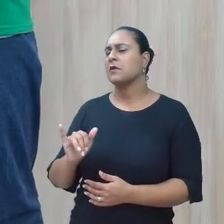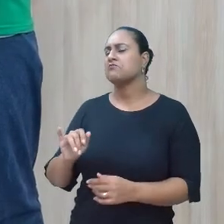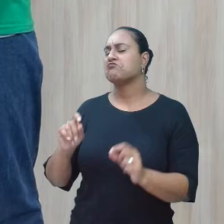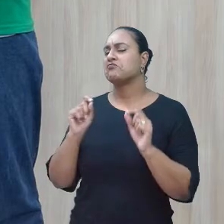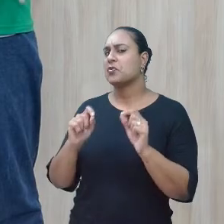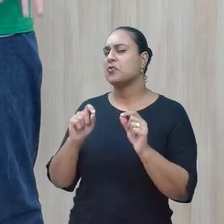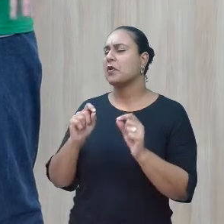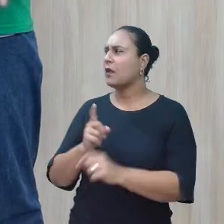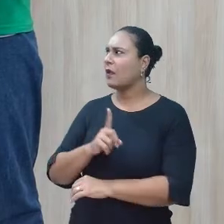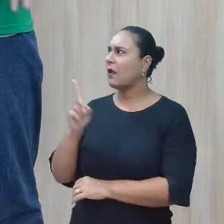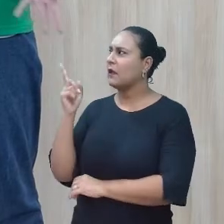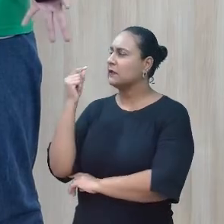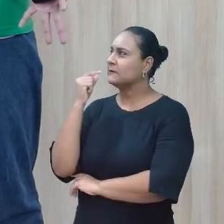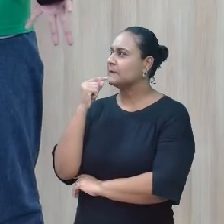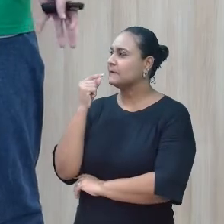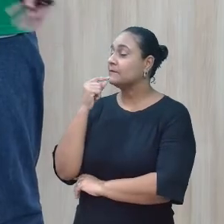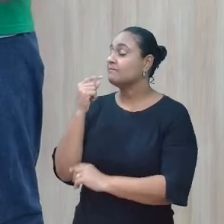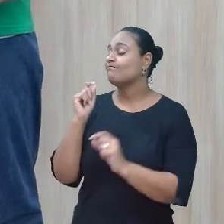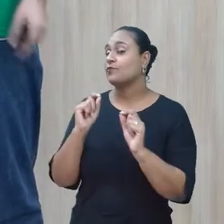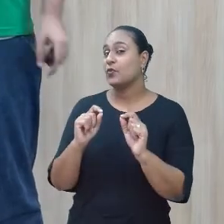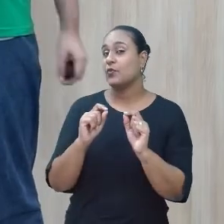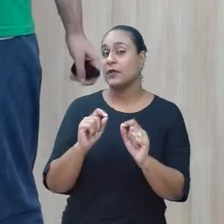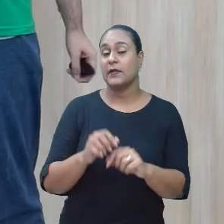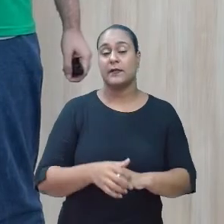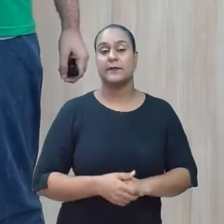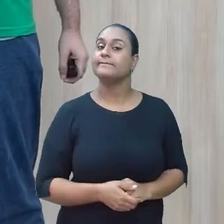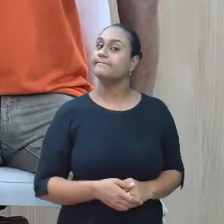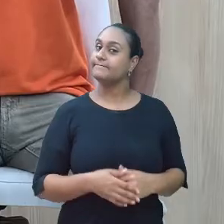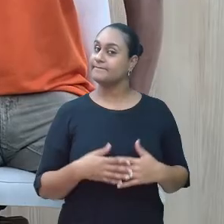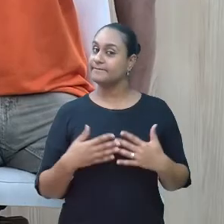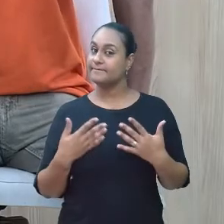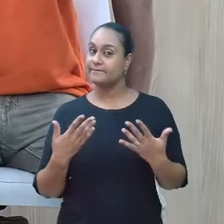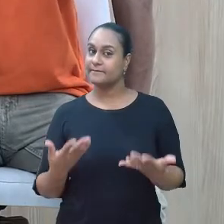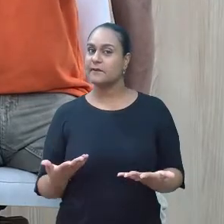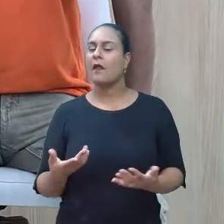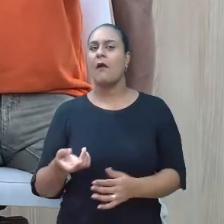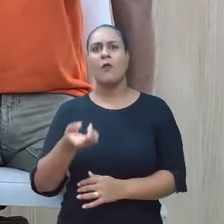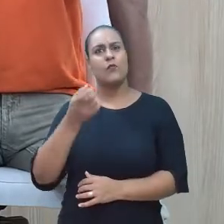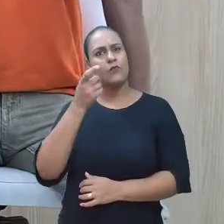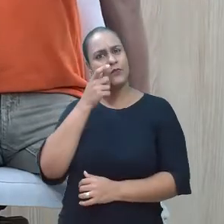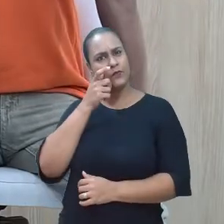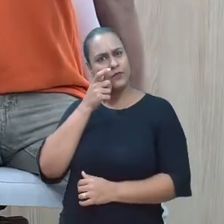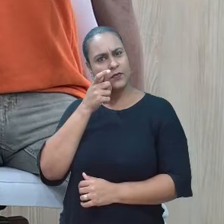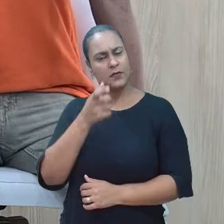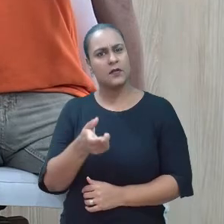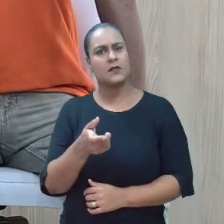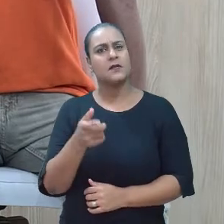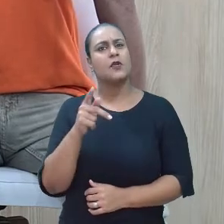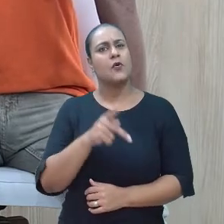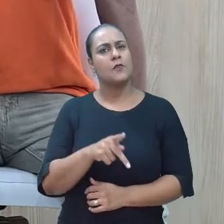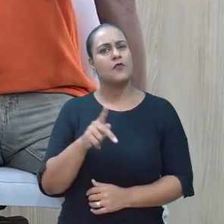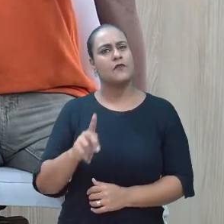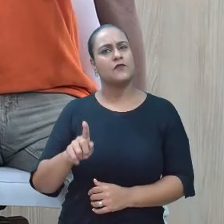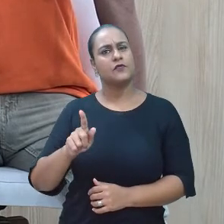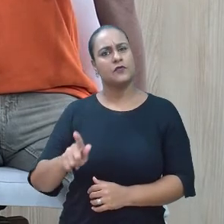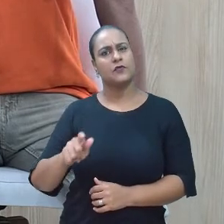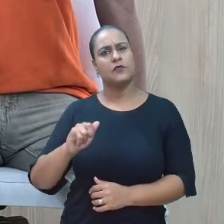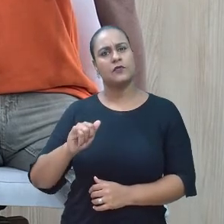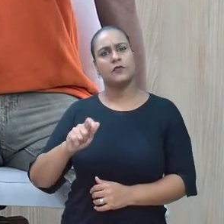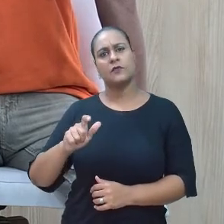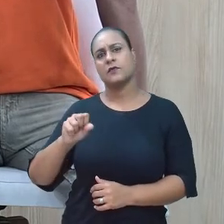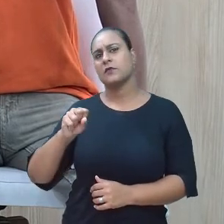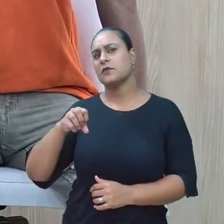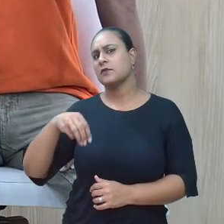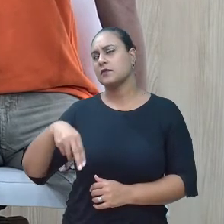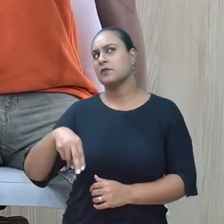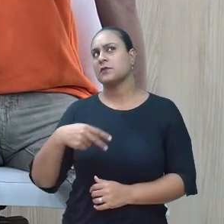essa zona intertropical, professor? Rapaz, é interessante, porque vendo o professor Gilson falar, eu comecei a me lembrar, ele falou de Garanhuns,